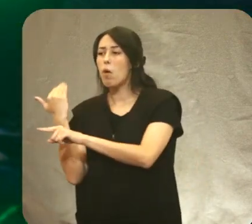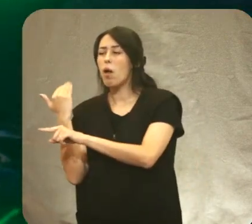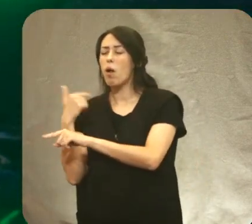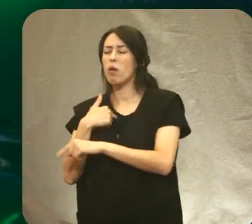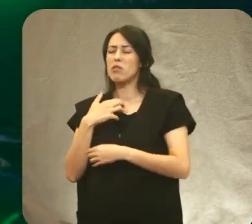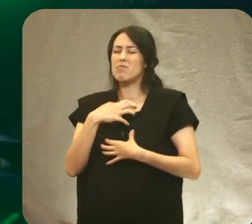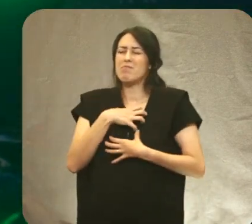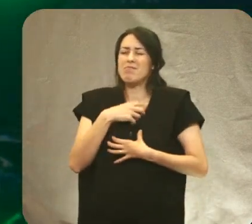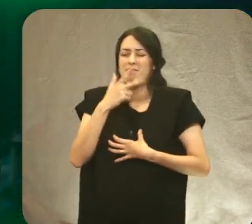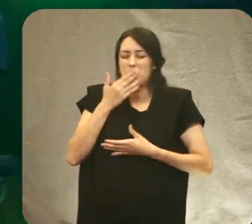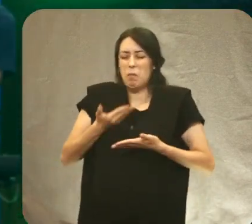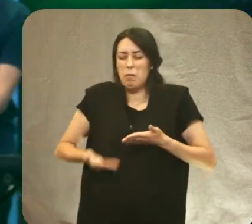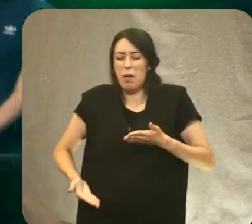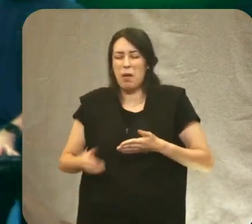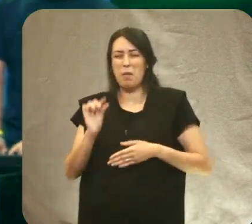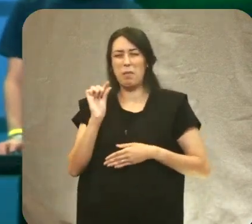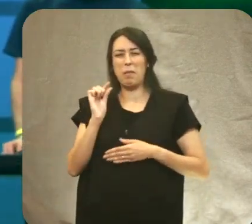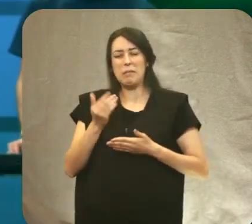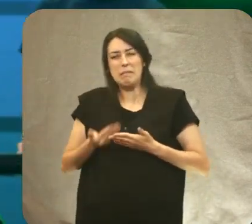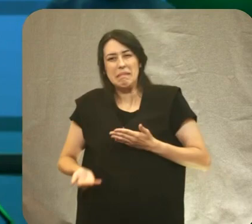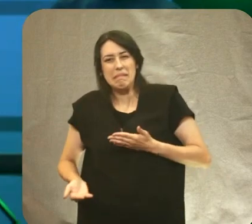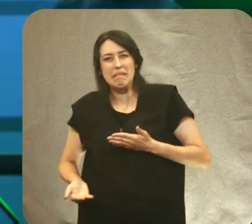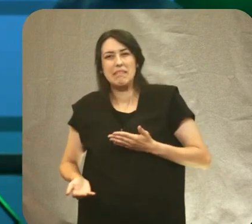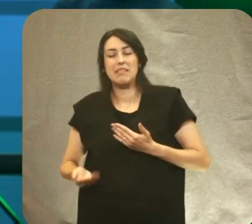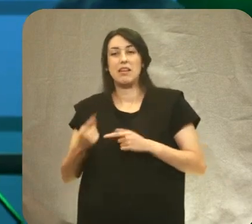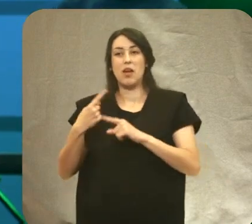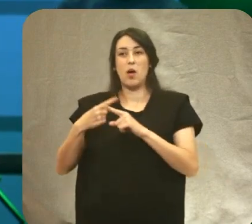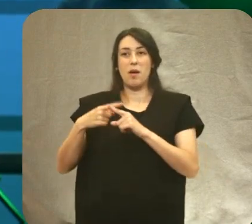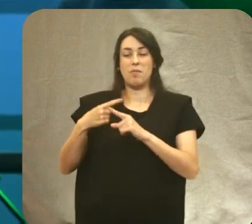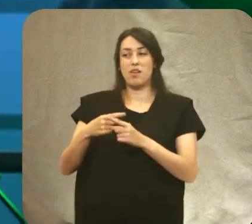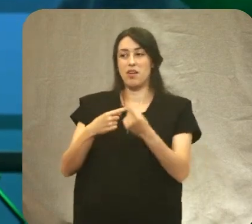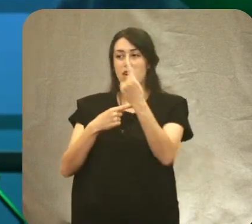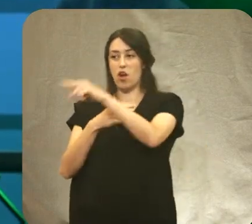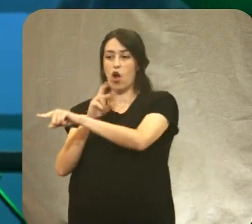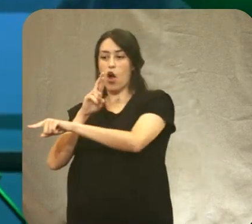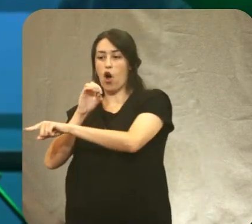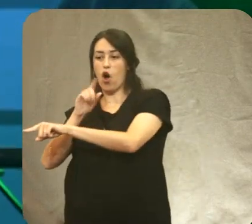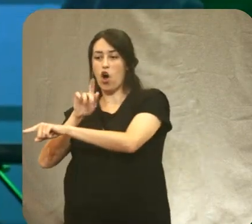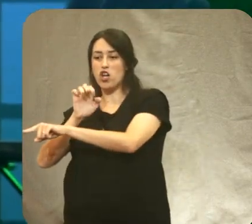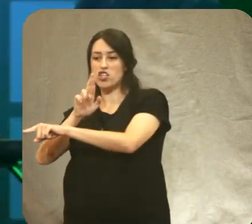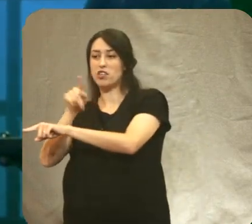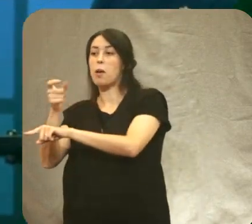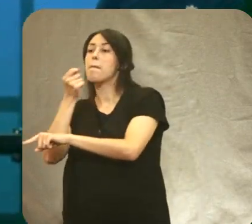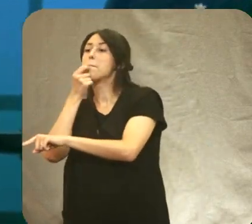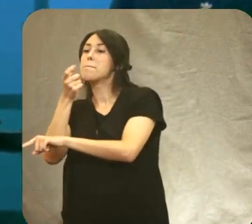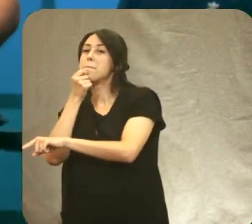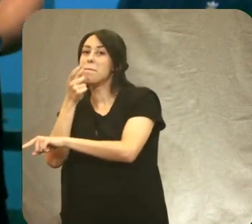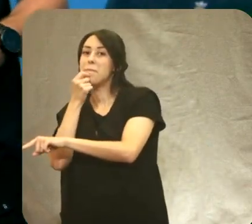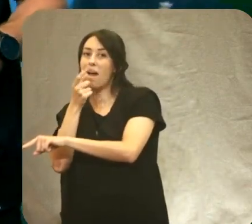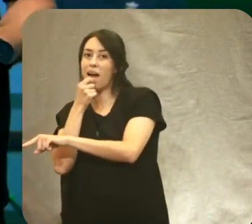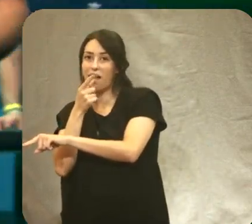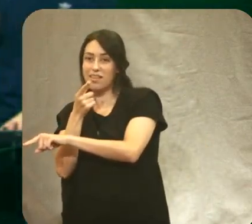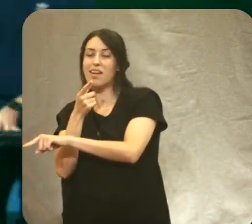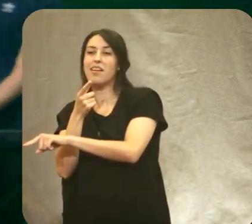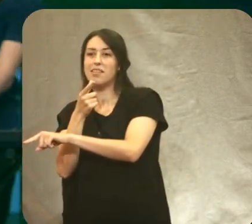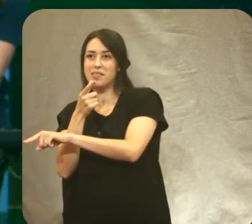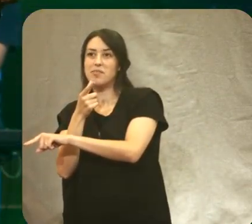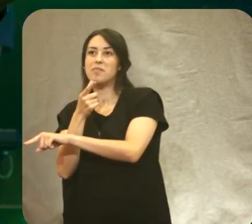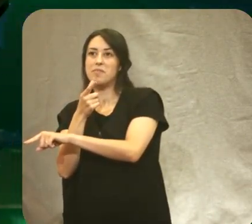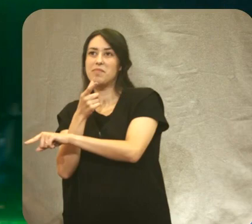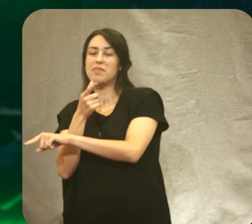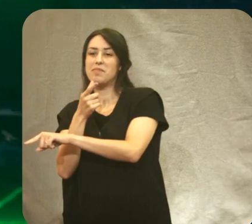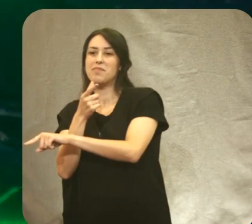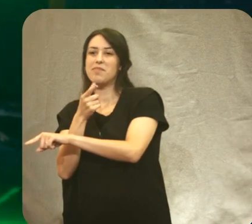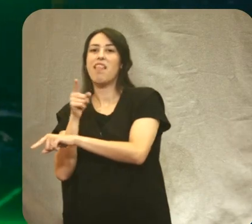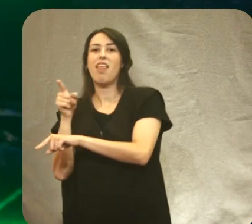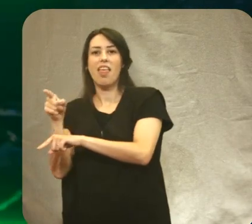Ronald. Porque quando o Roger contava piada, só ele conseguia tirar